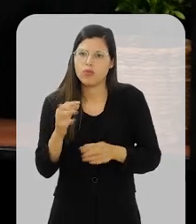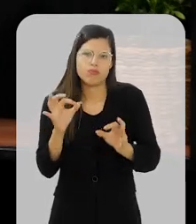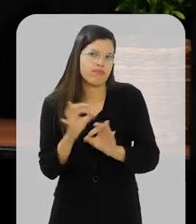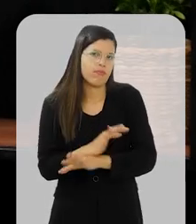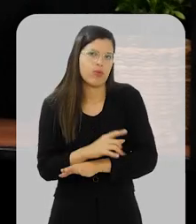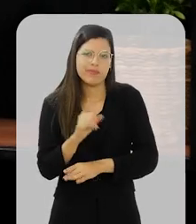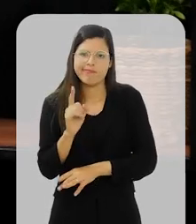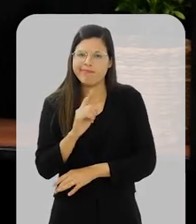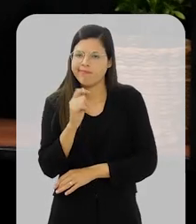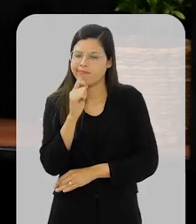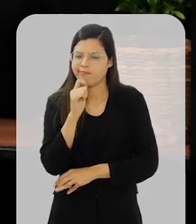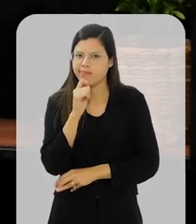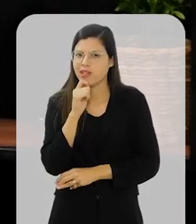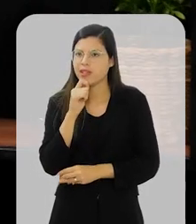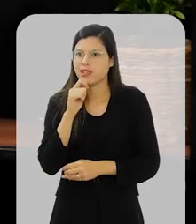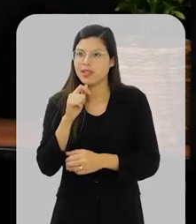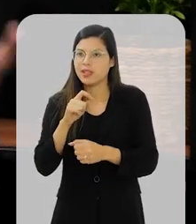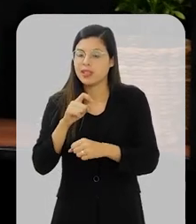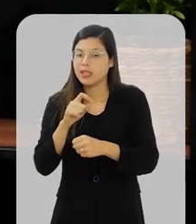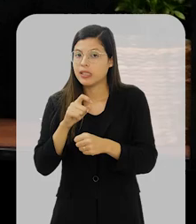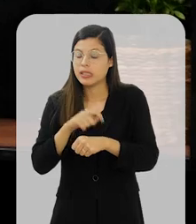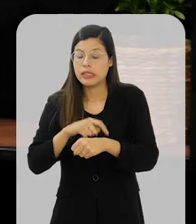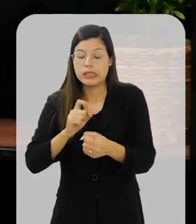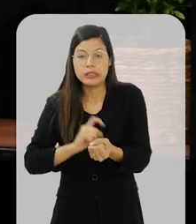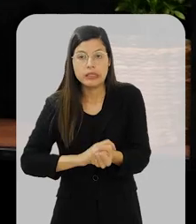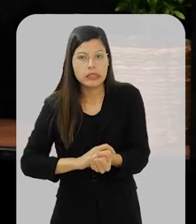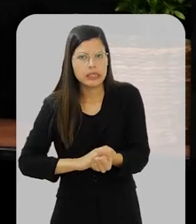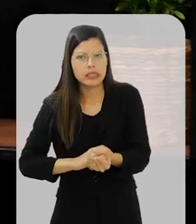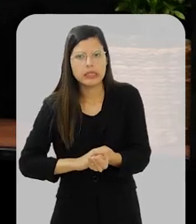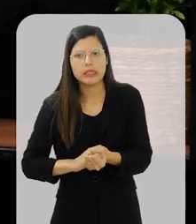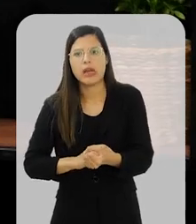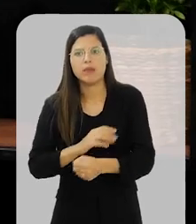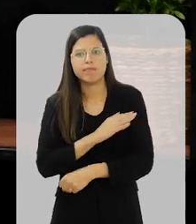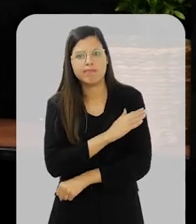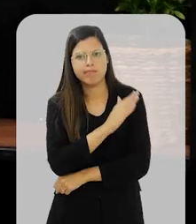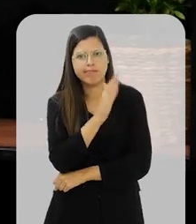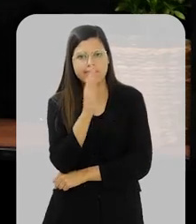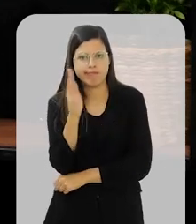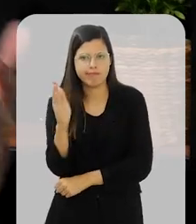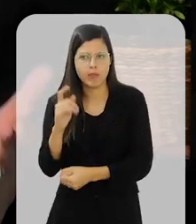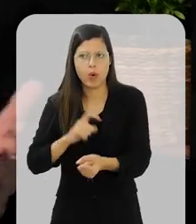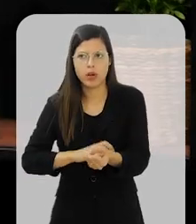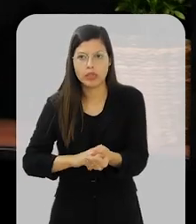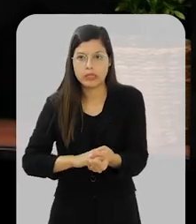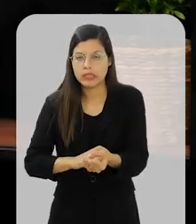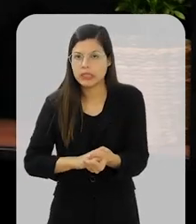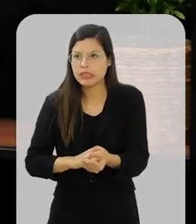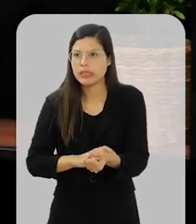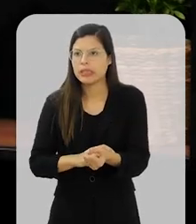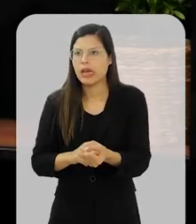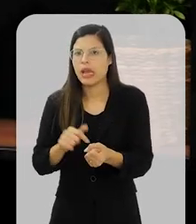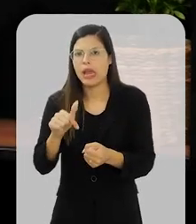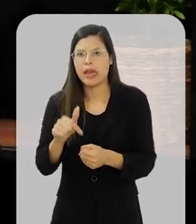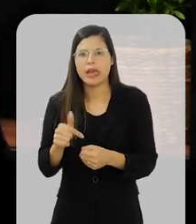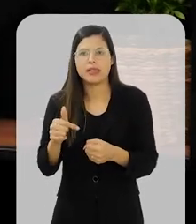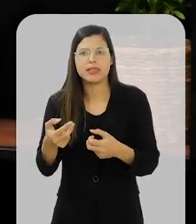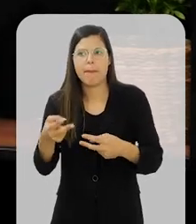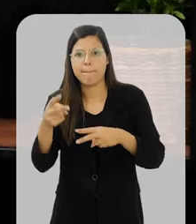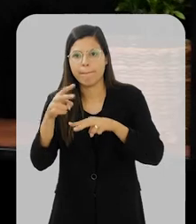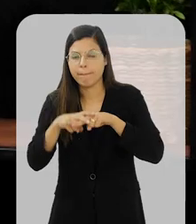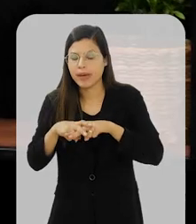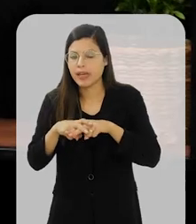para viver uma situação tão estressante. Né? É exatamente o estresse crônico de ficar um período tão prolongado